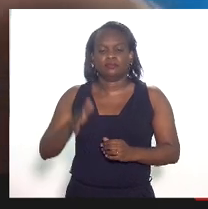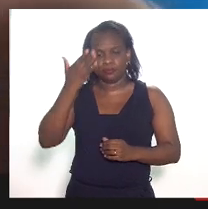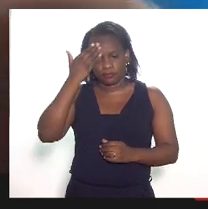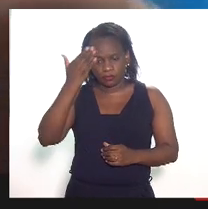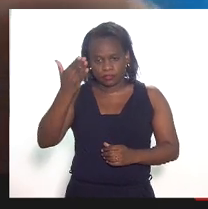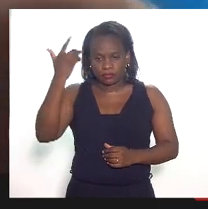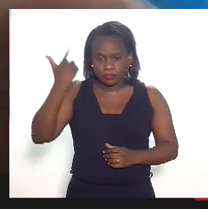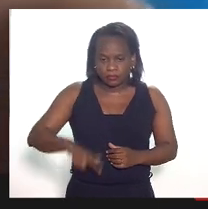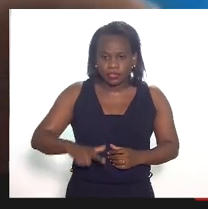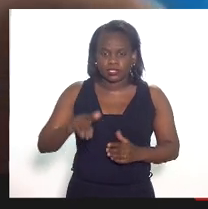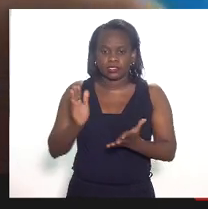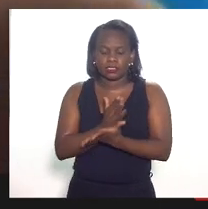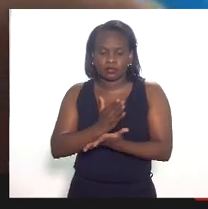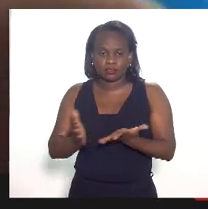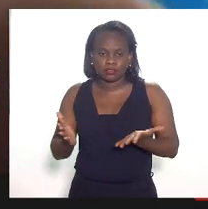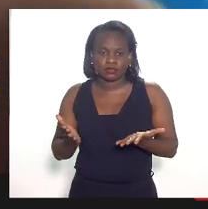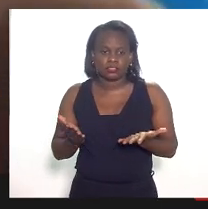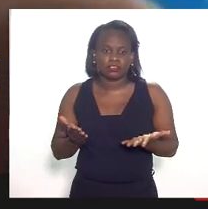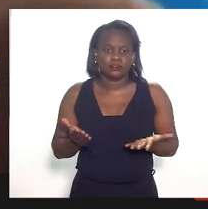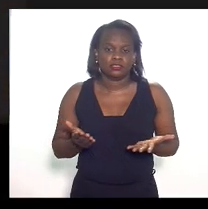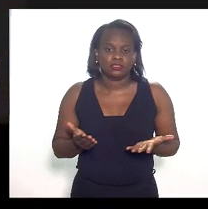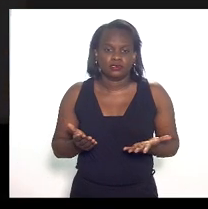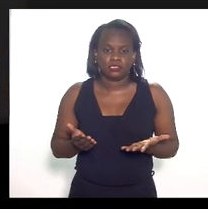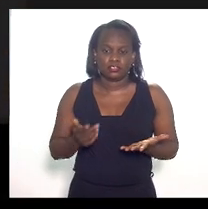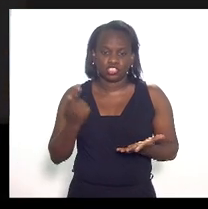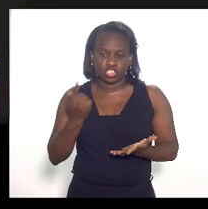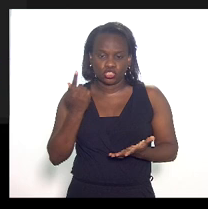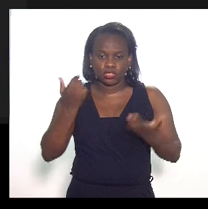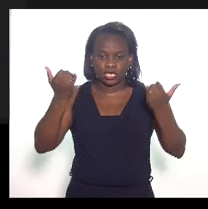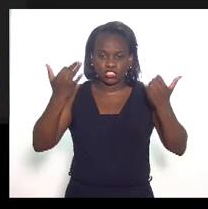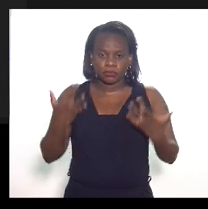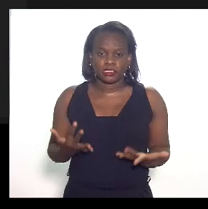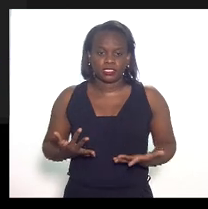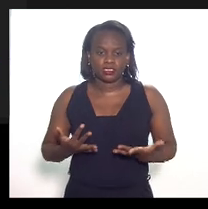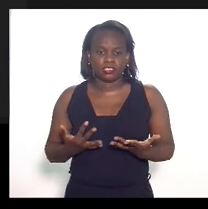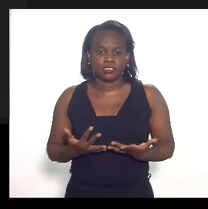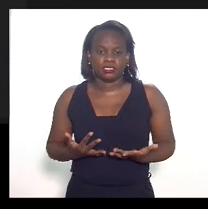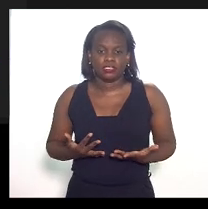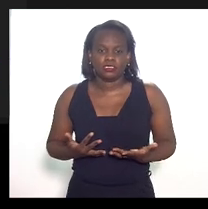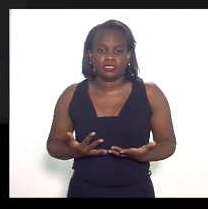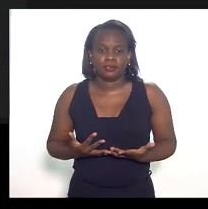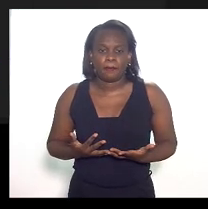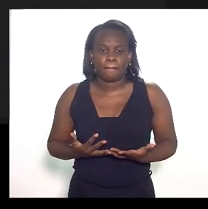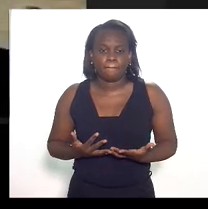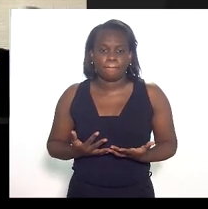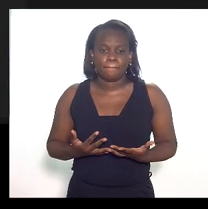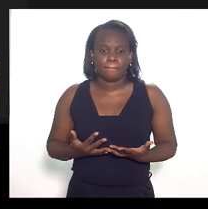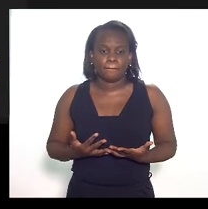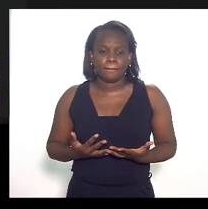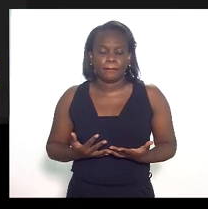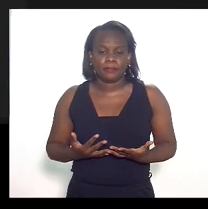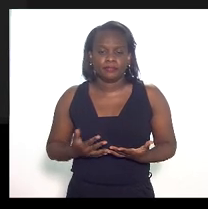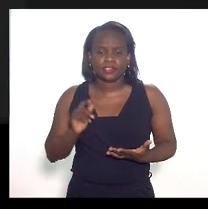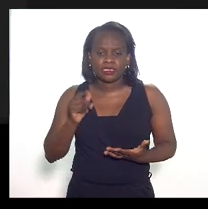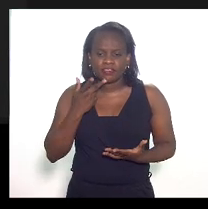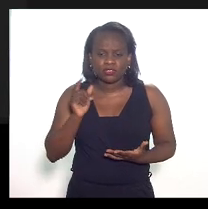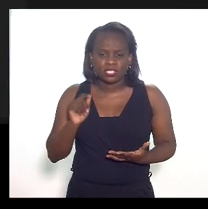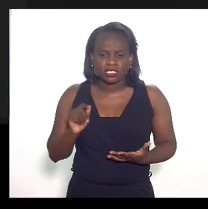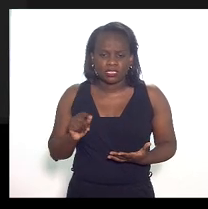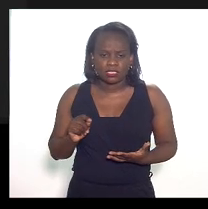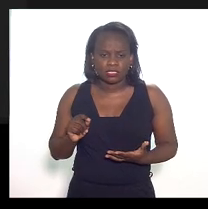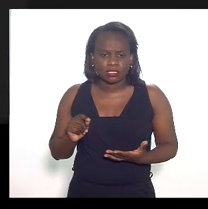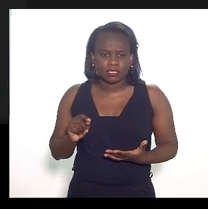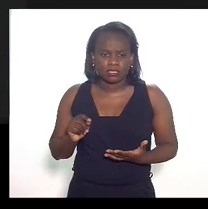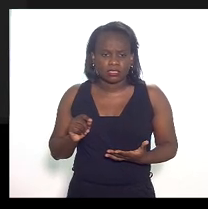Obrigado. Mais alguém? Algum gestor gostaria de... Pois não? Quem está falando, por favor?